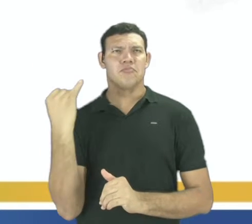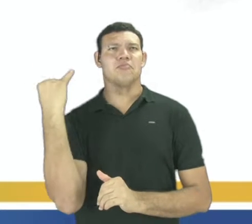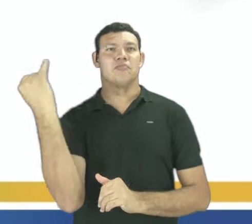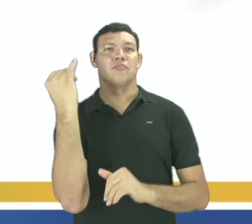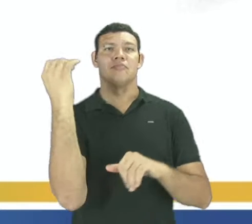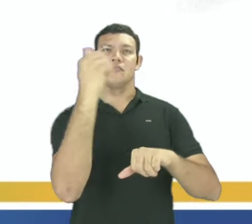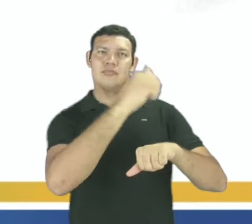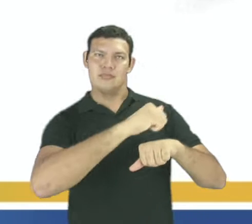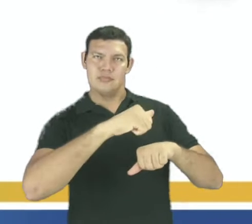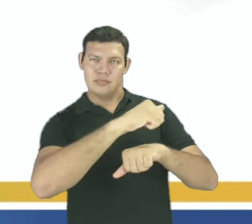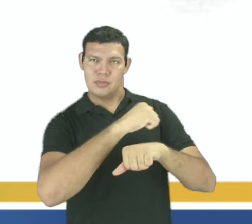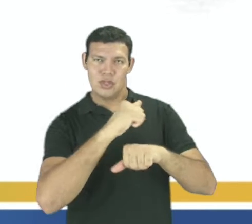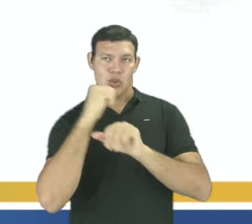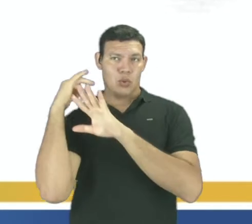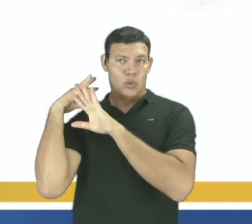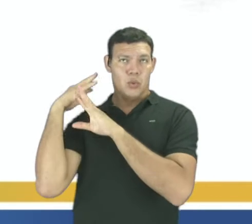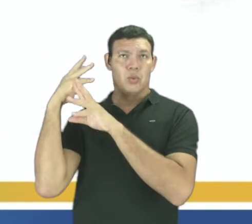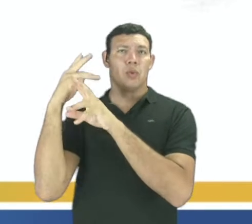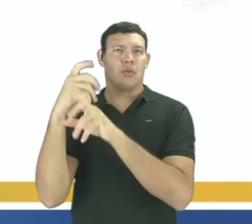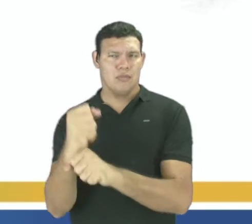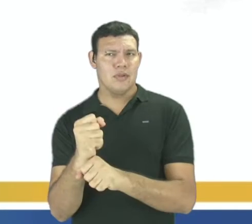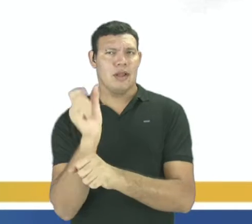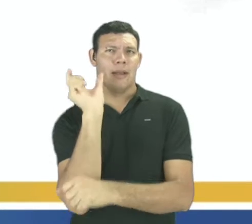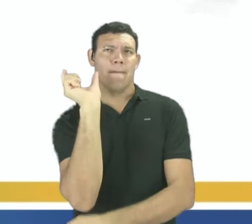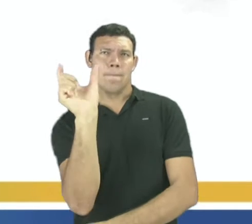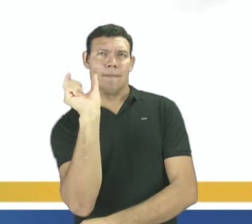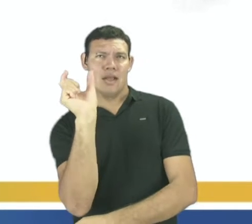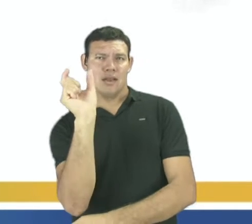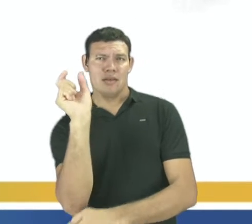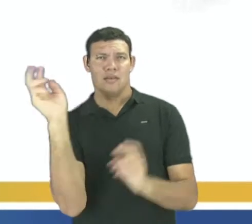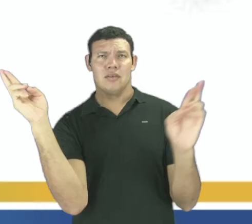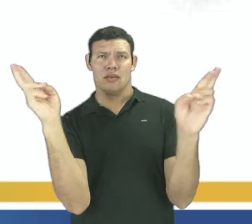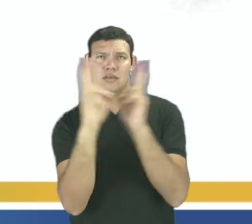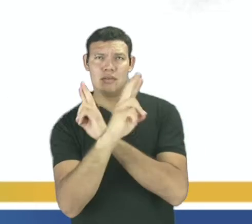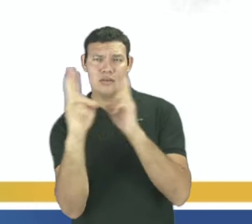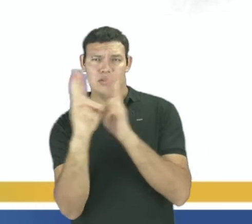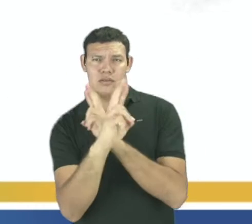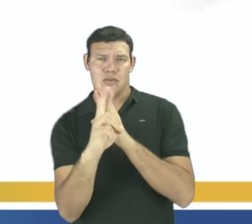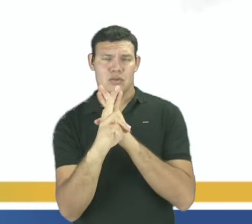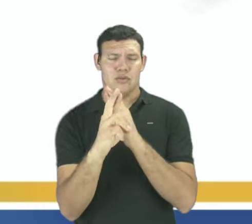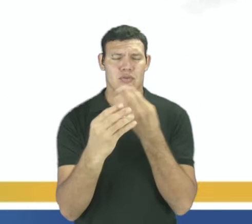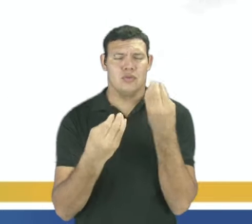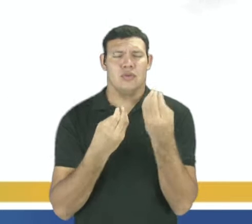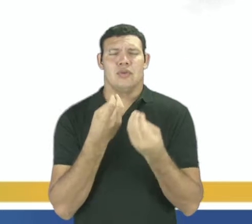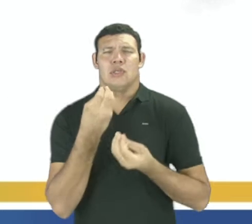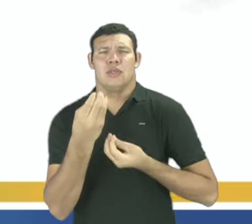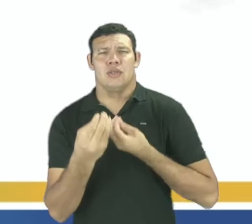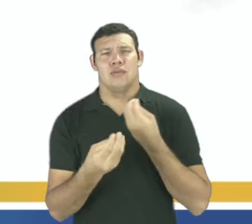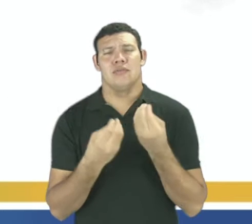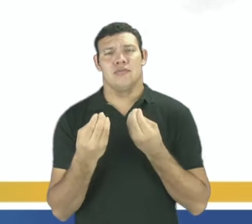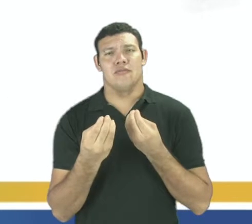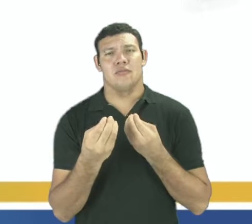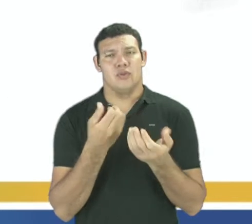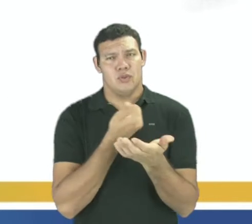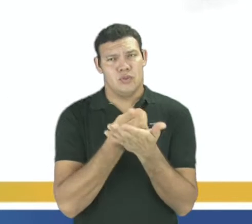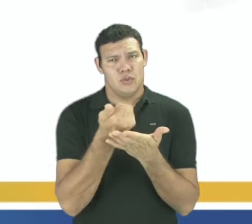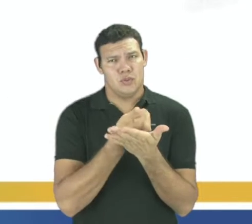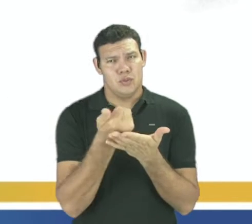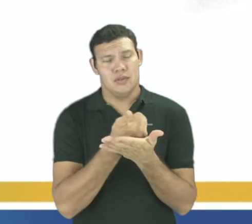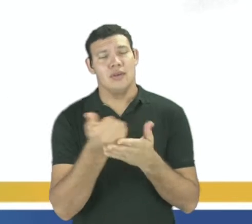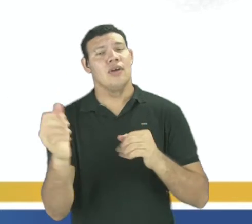para recapitular, é a palavra que indica principalmente as circunstâncias em que se dá a ação verbal, ou